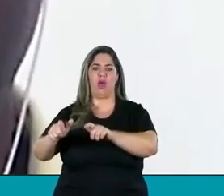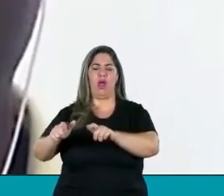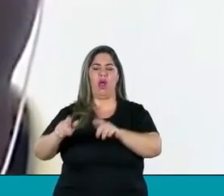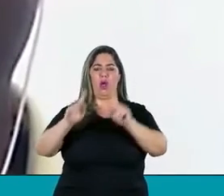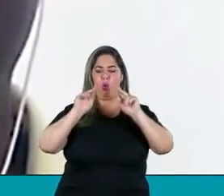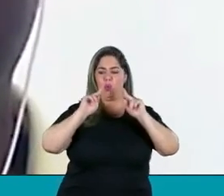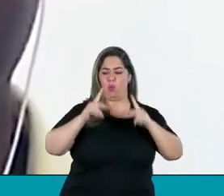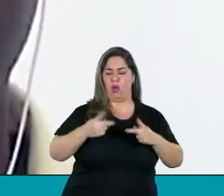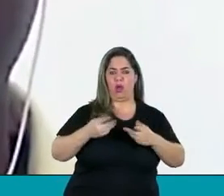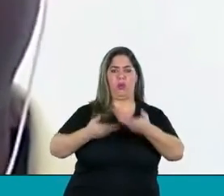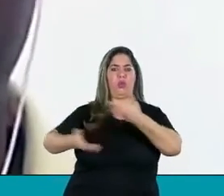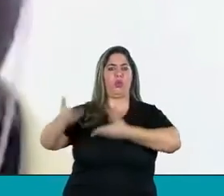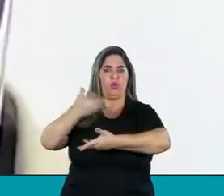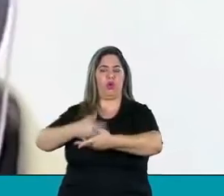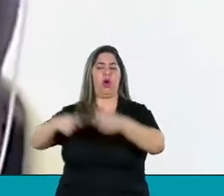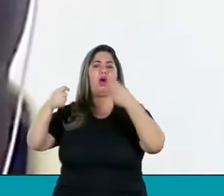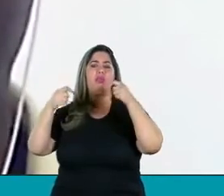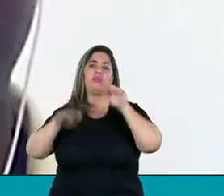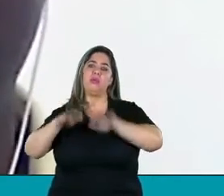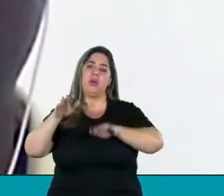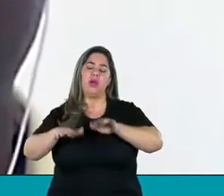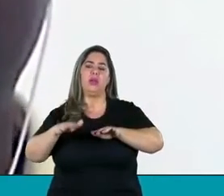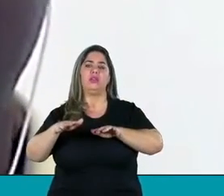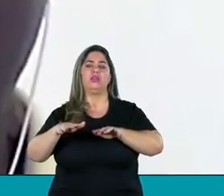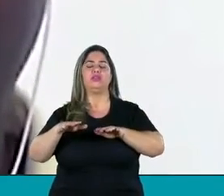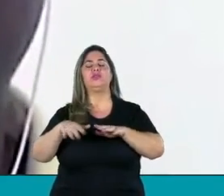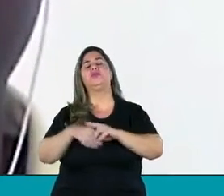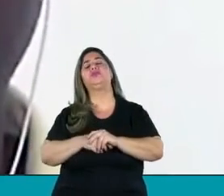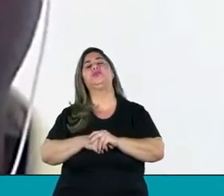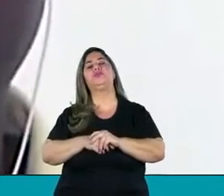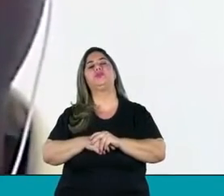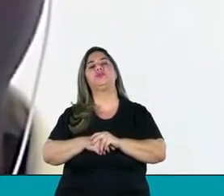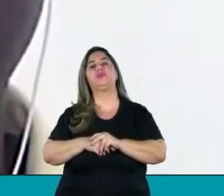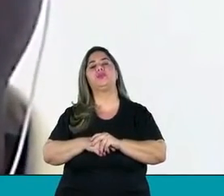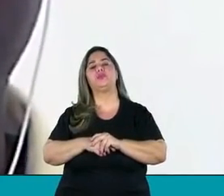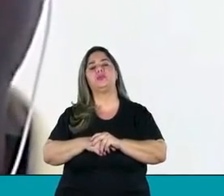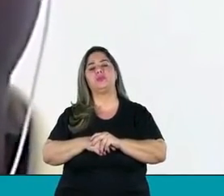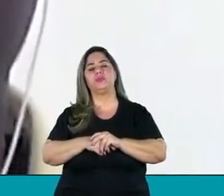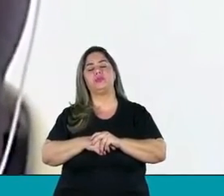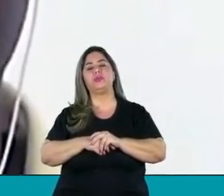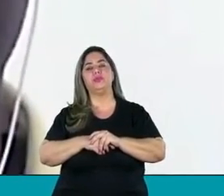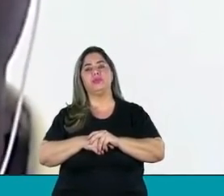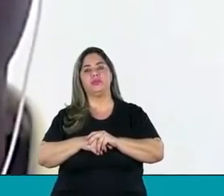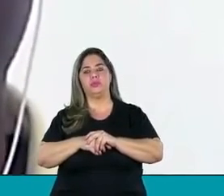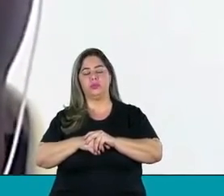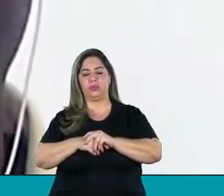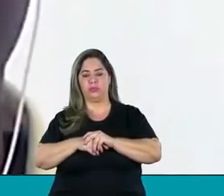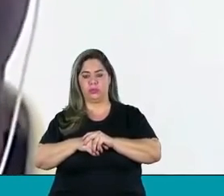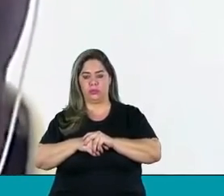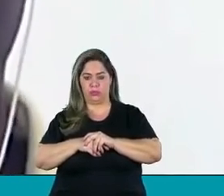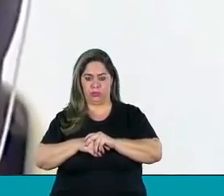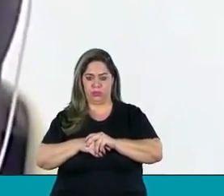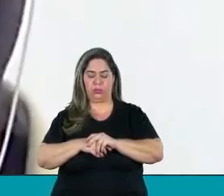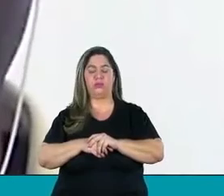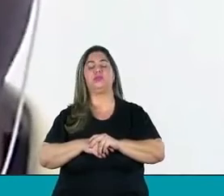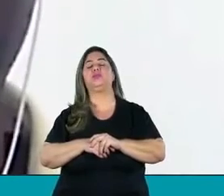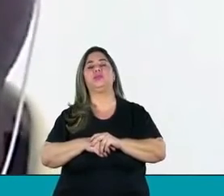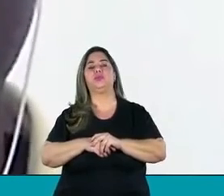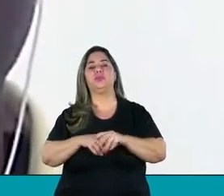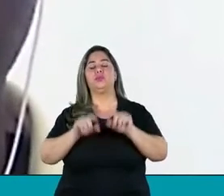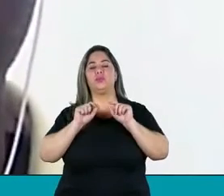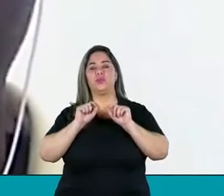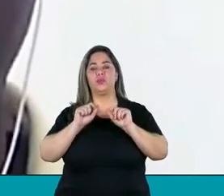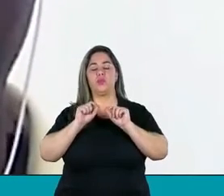lógico e uma incerteza. Em tese, para finalizar, a dialogicidade fundamenta-se no fato de que